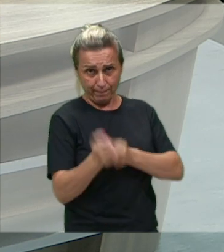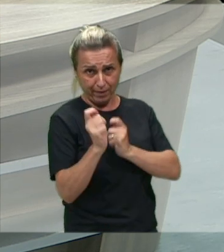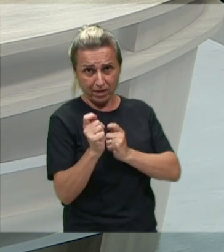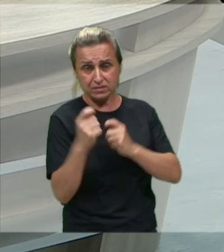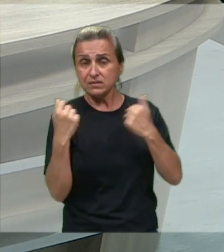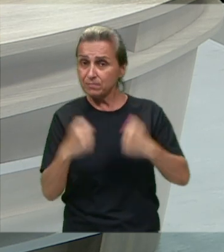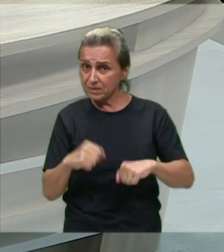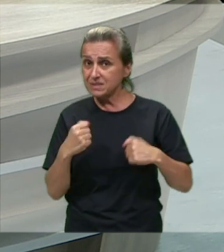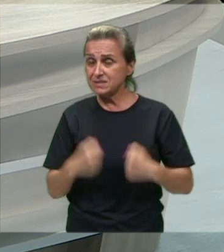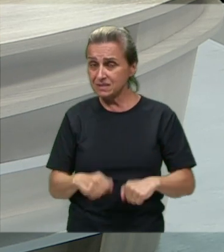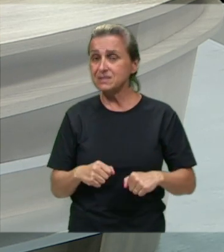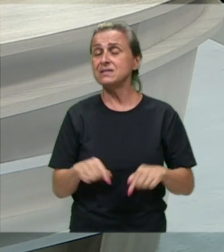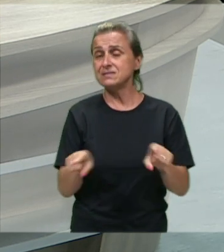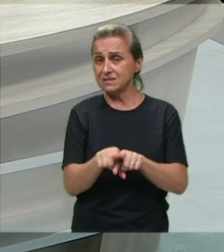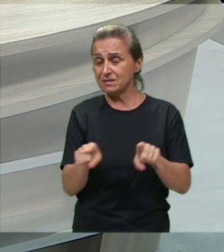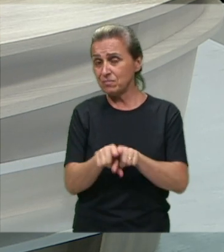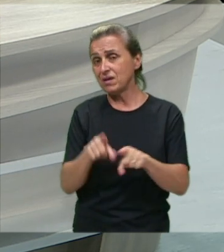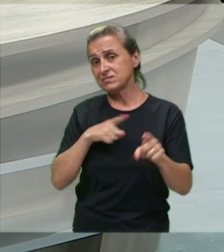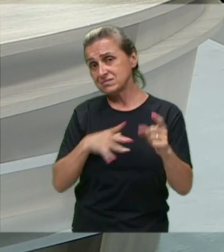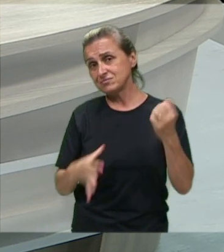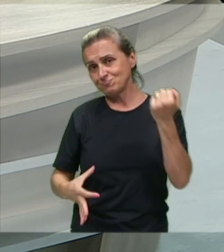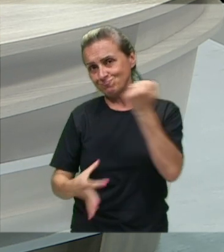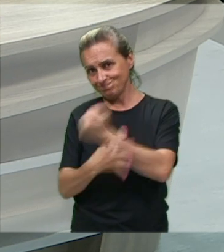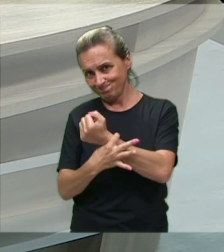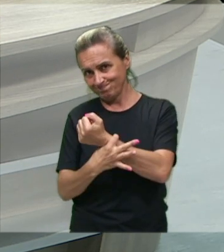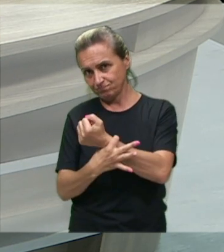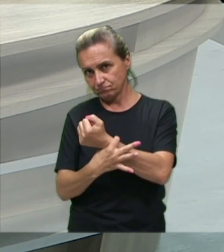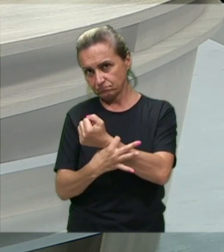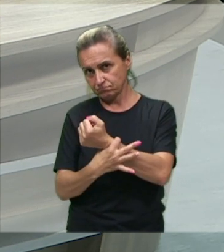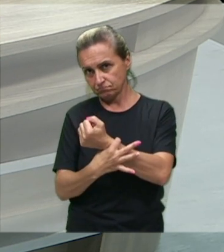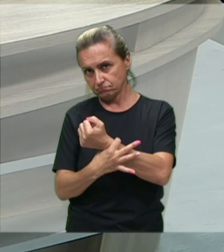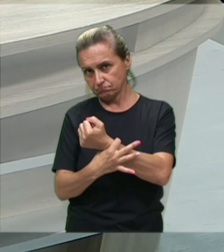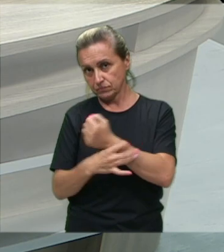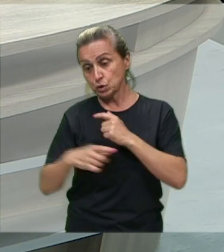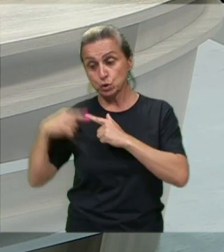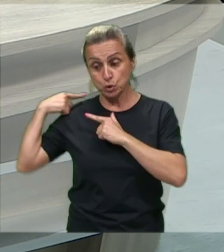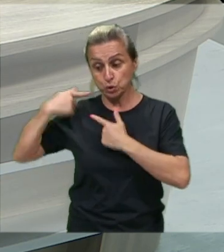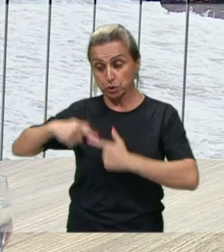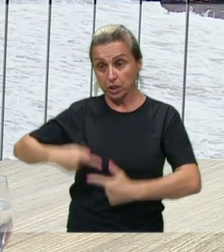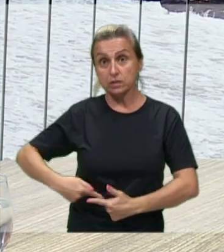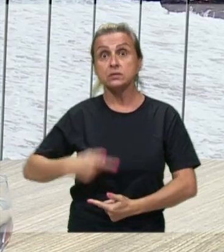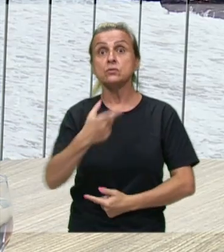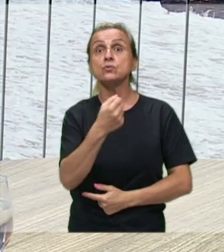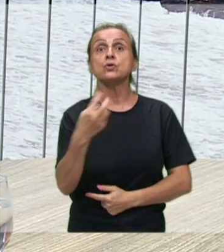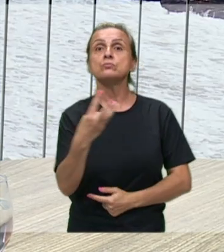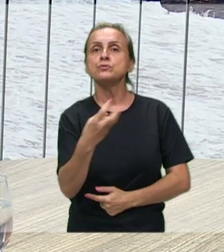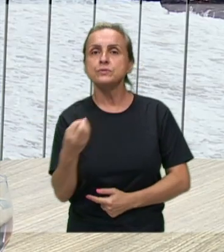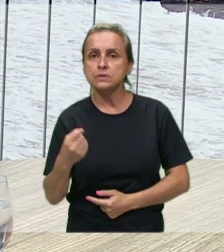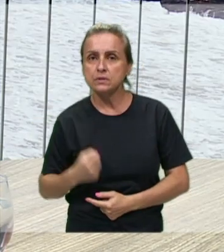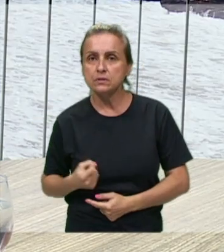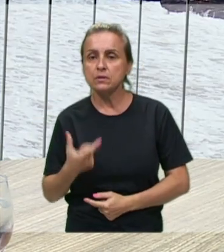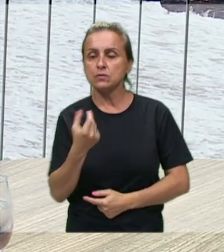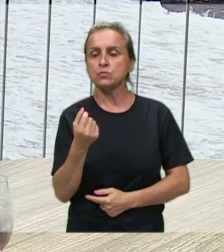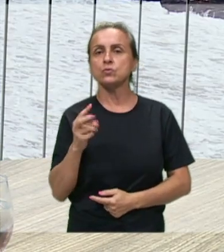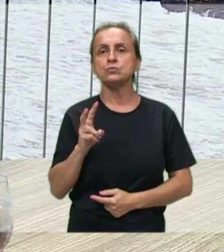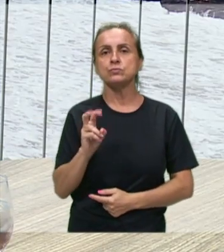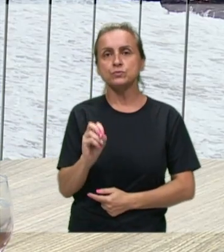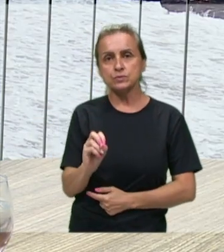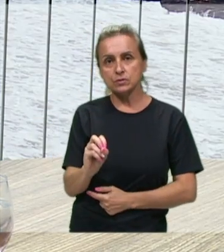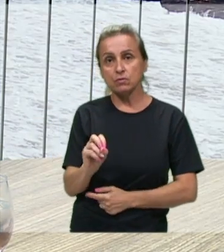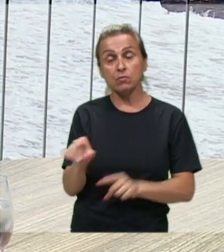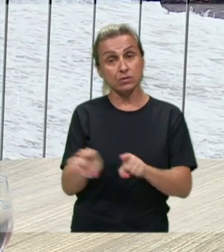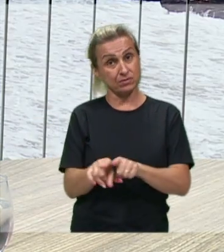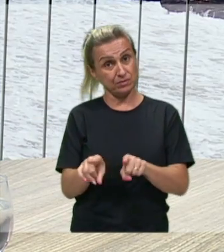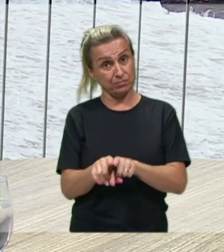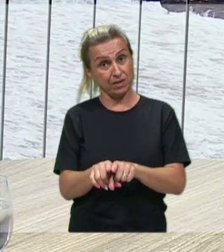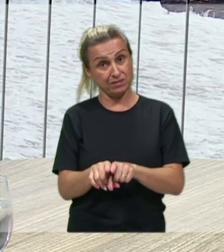como falei anteriormente, é para 2030, 2050, porque tem gerações e gerações. Então, como agora houve uma questão